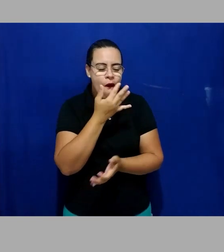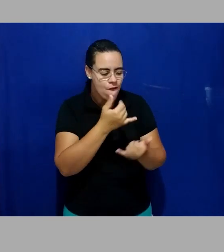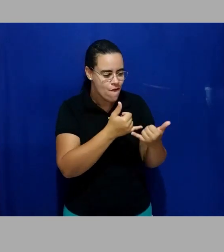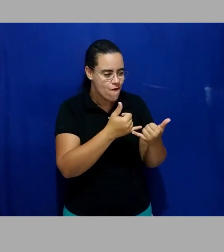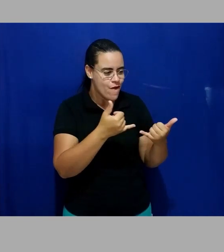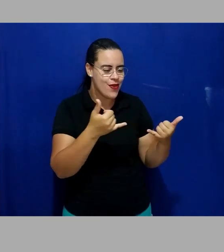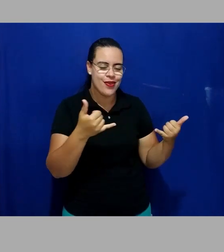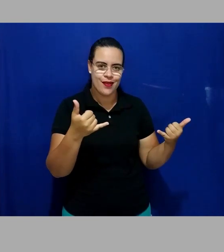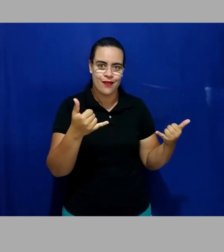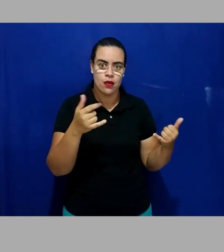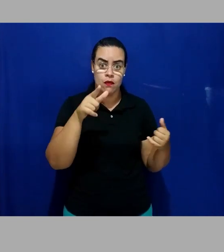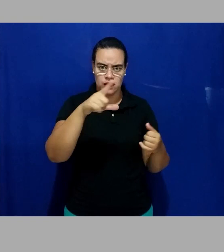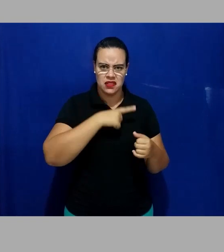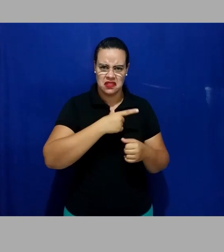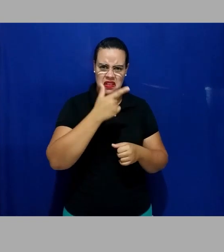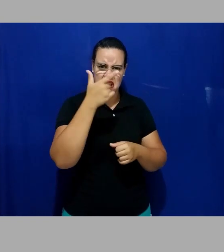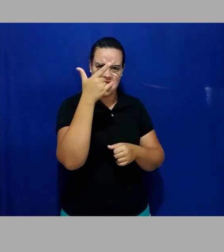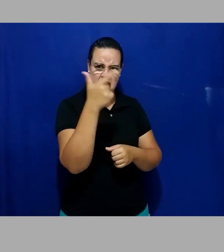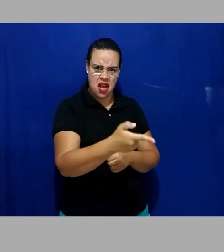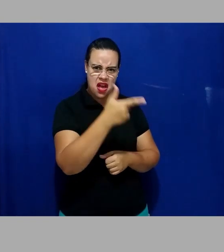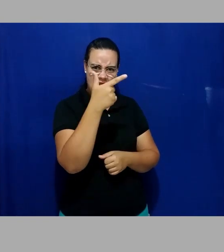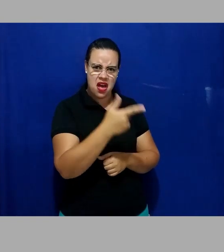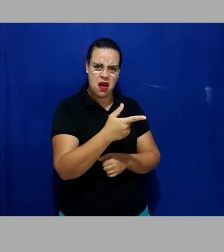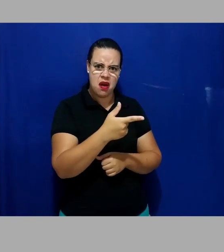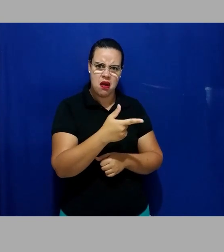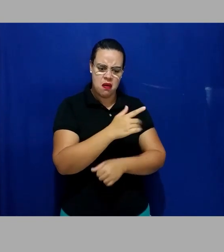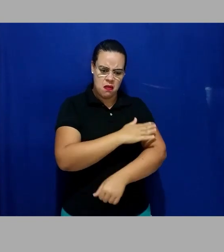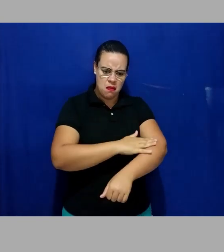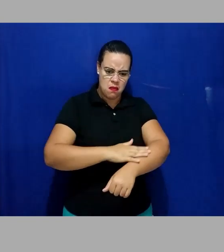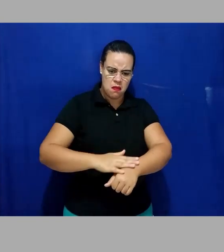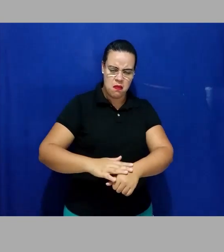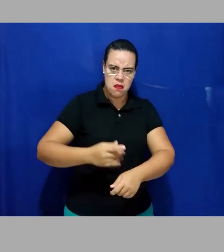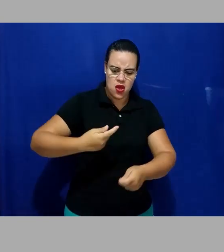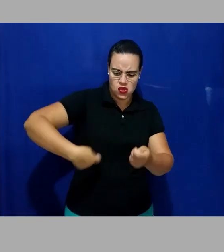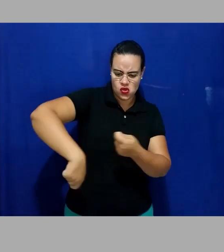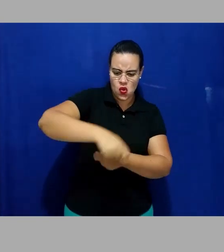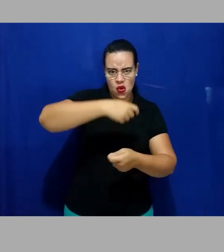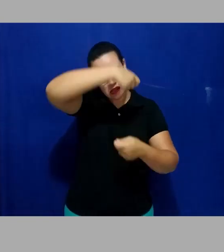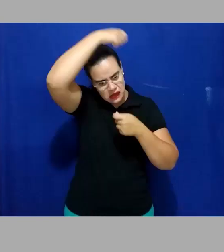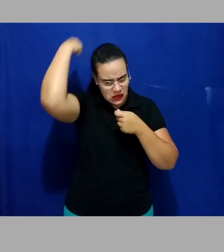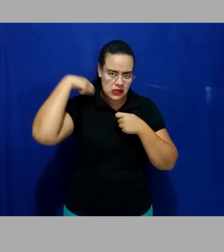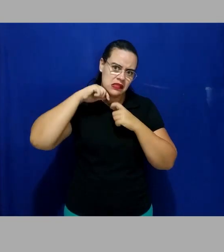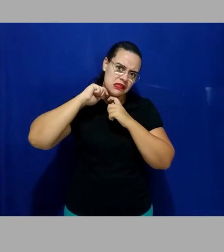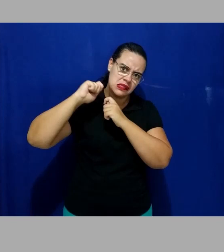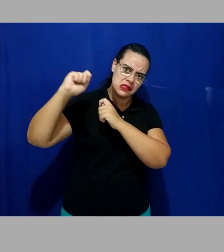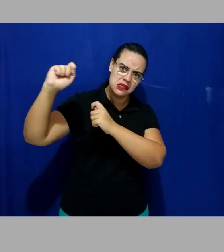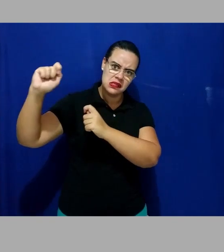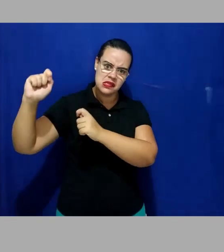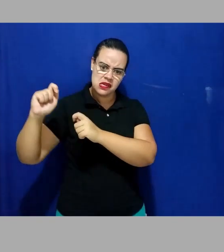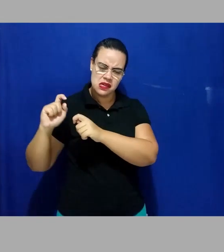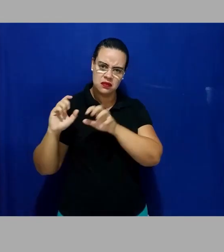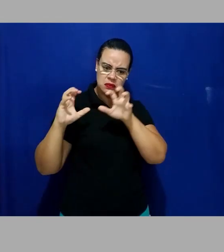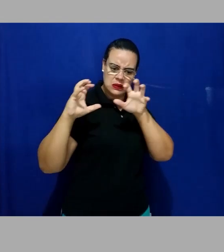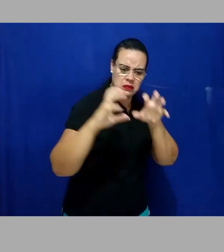algodão colorido fio, minha meada inteira, já que estás com arma de fogo, aço, braço,